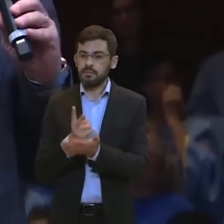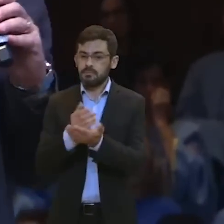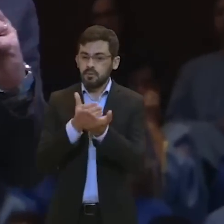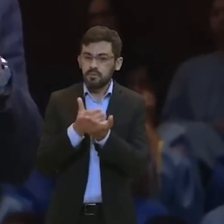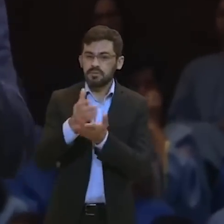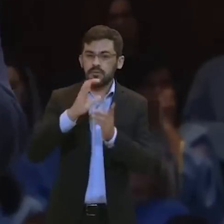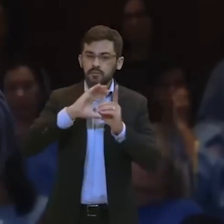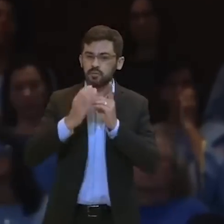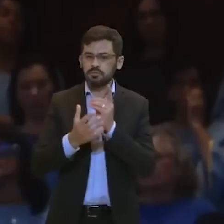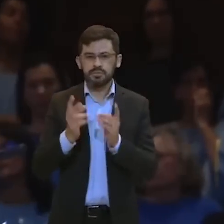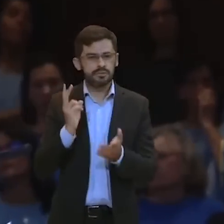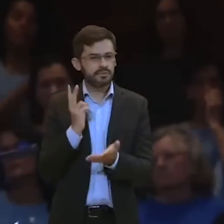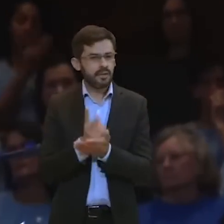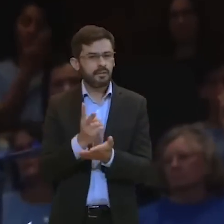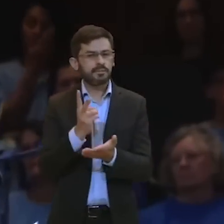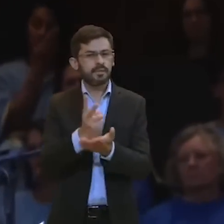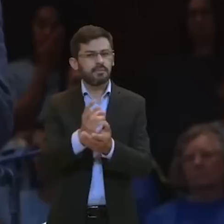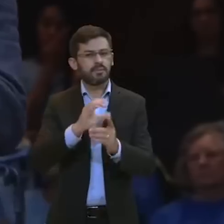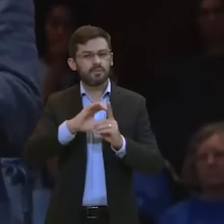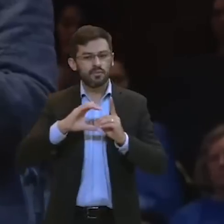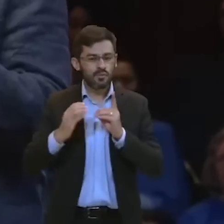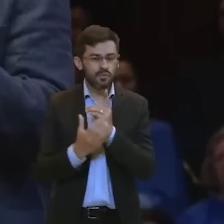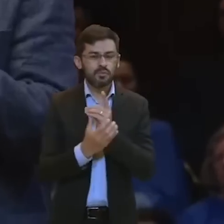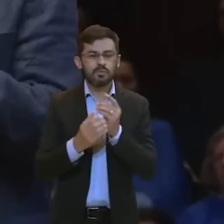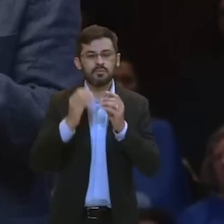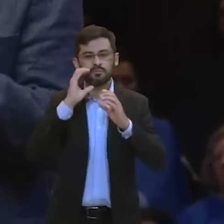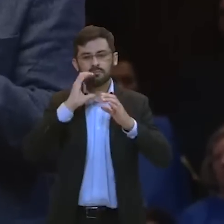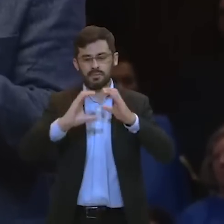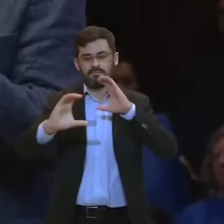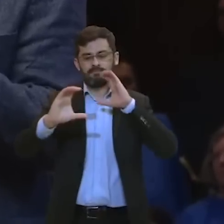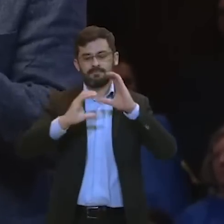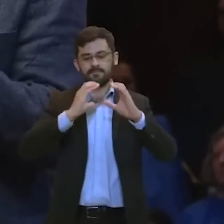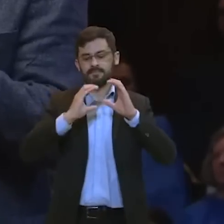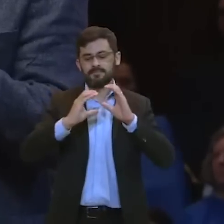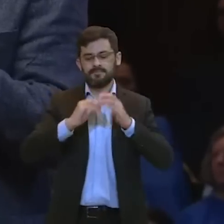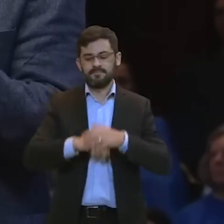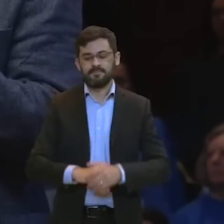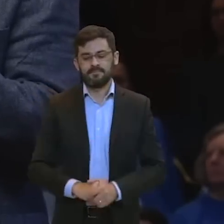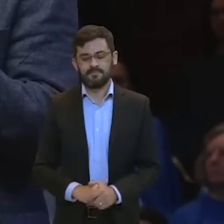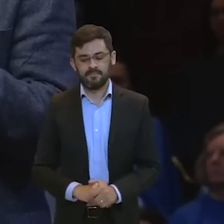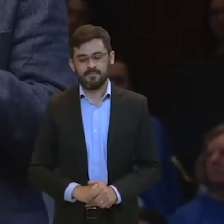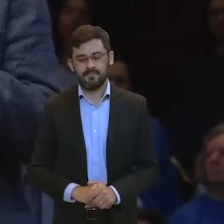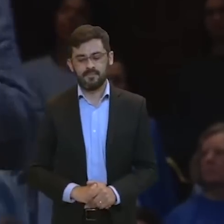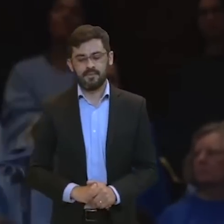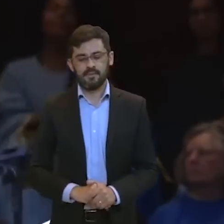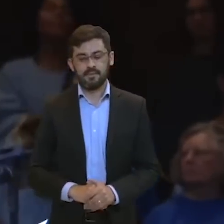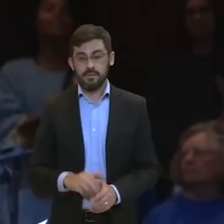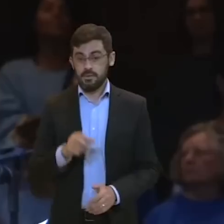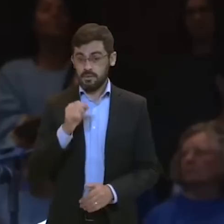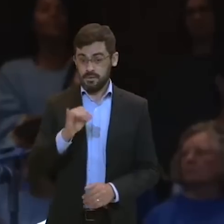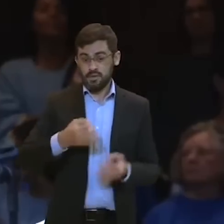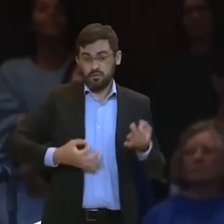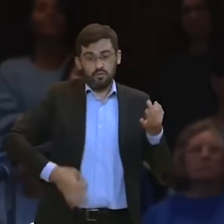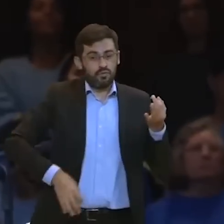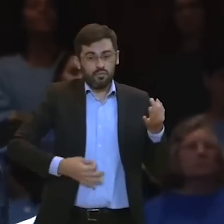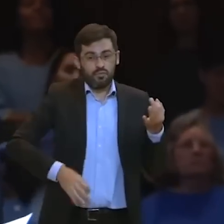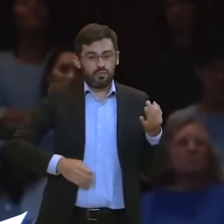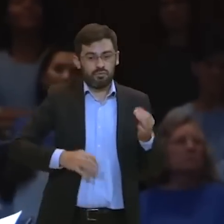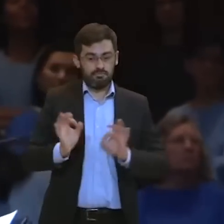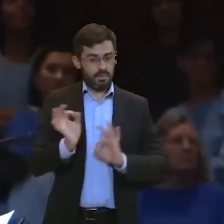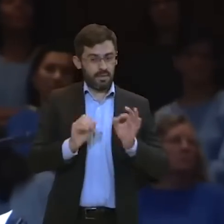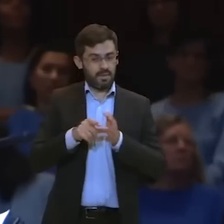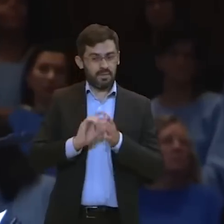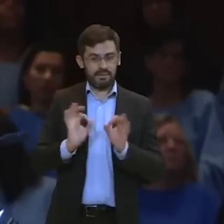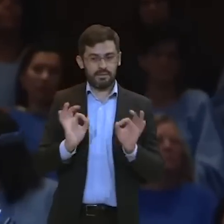cultos, com uma canção. E se os músicos não tivessem